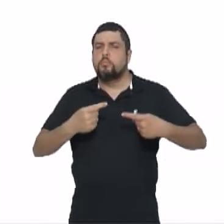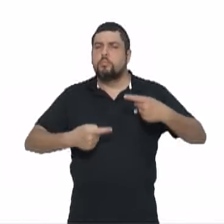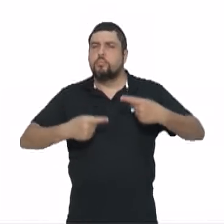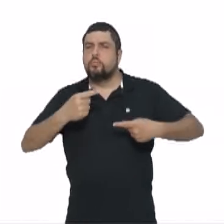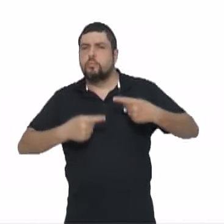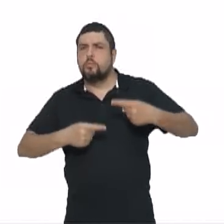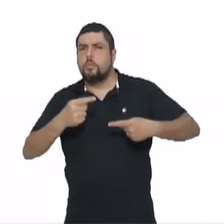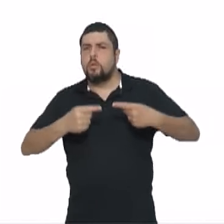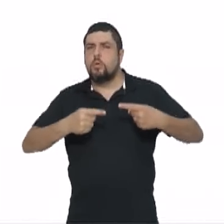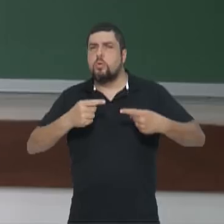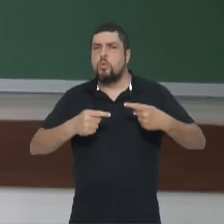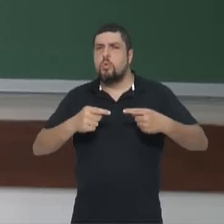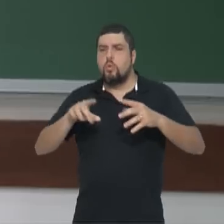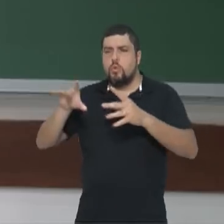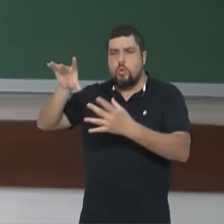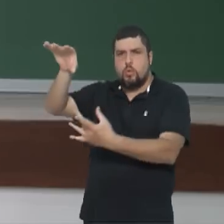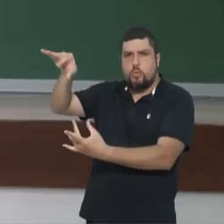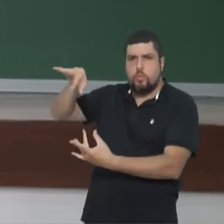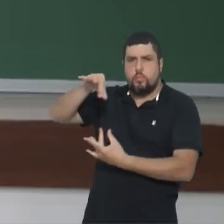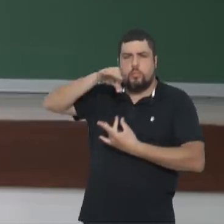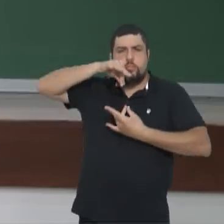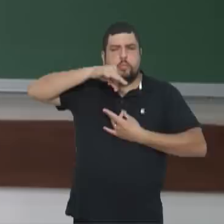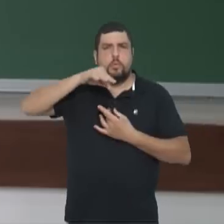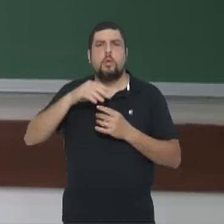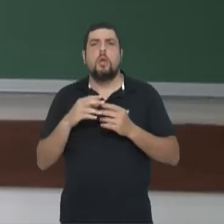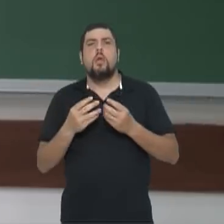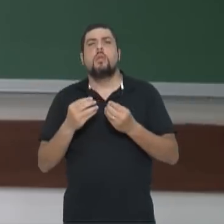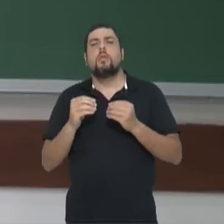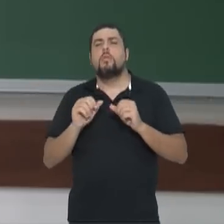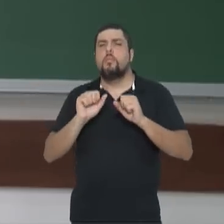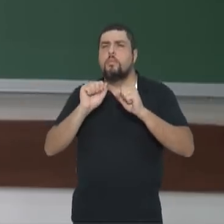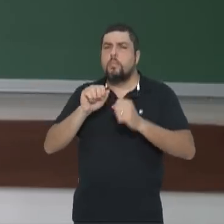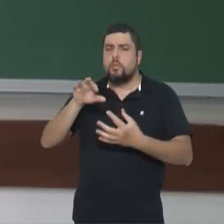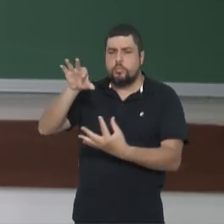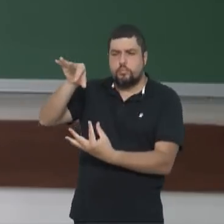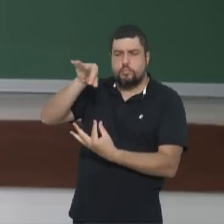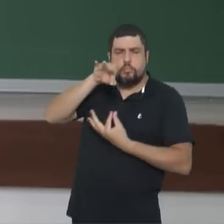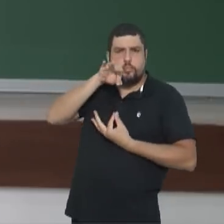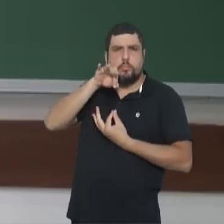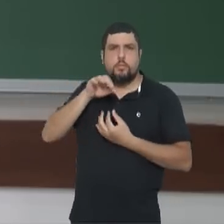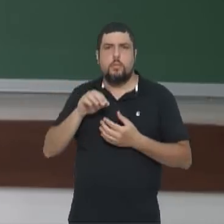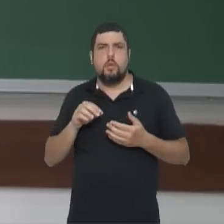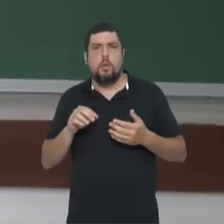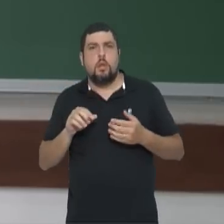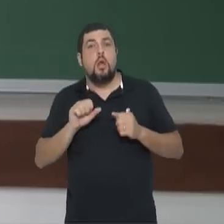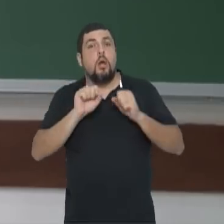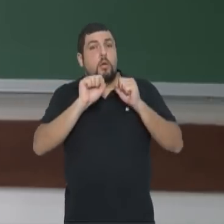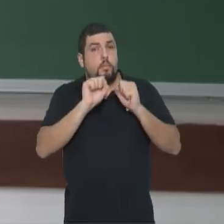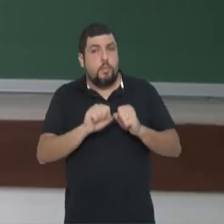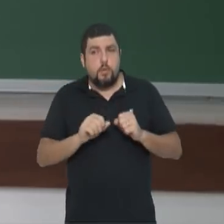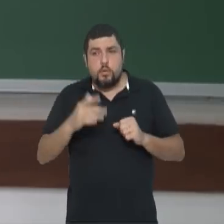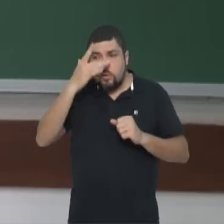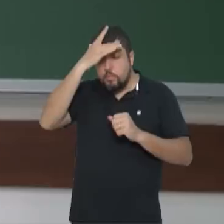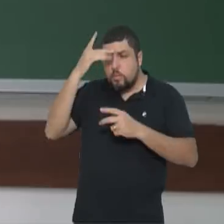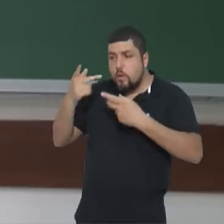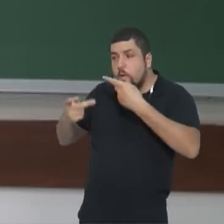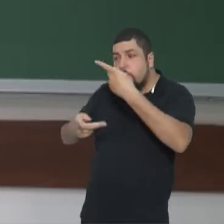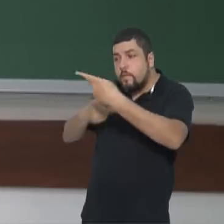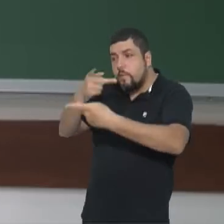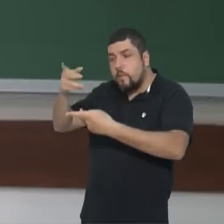há a possibilidade de você colocar um trechinho, se for necessário, né, da fala de alguém, mas